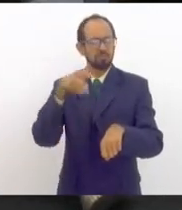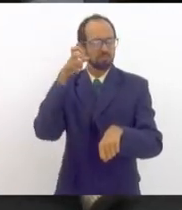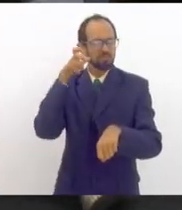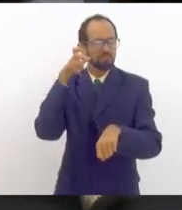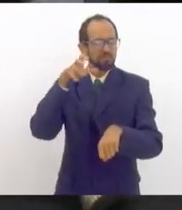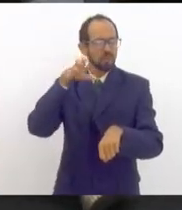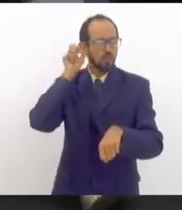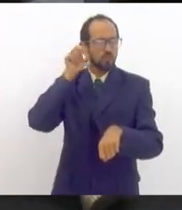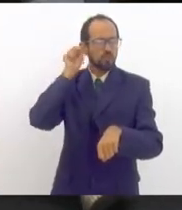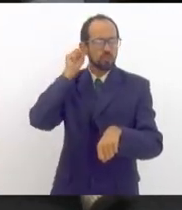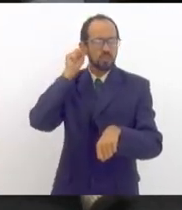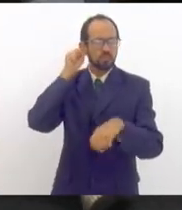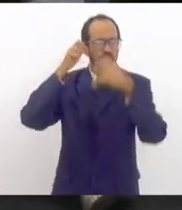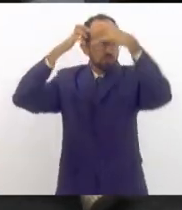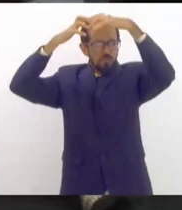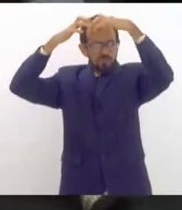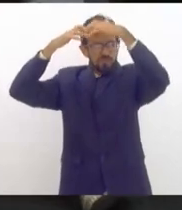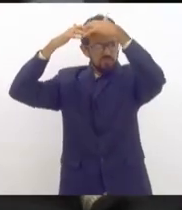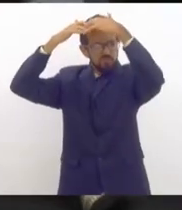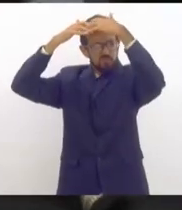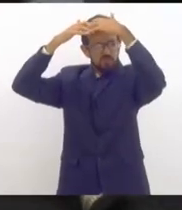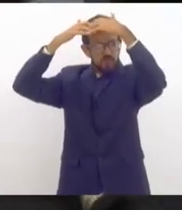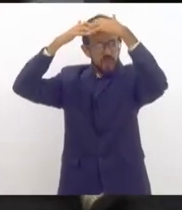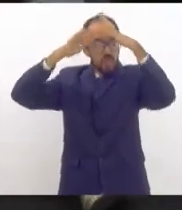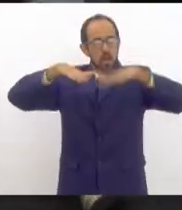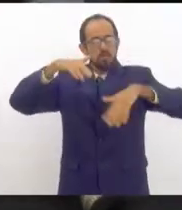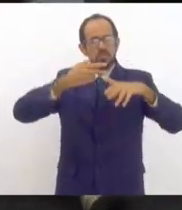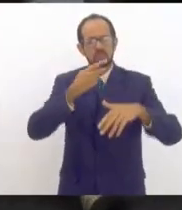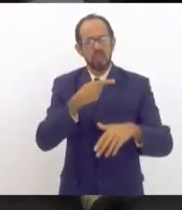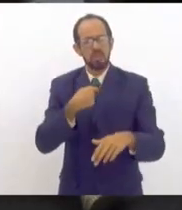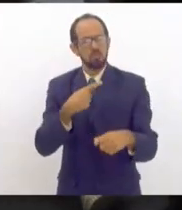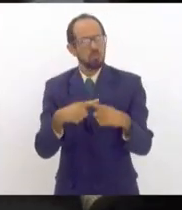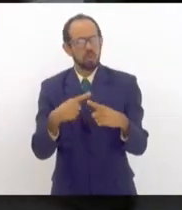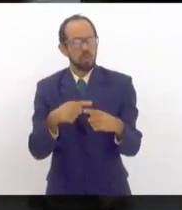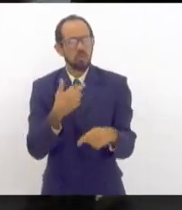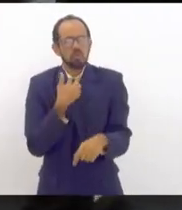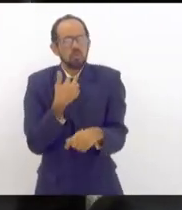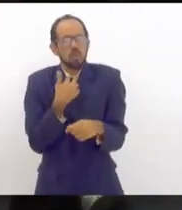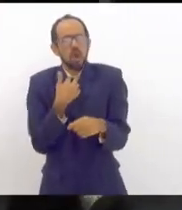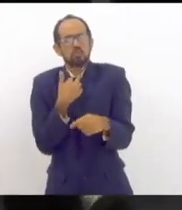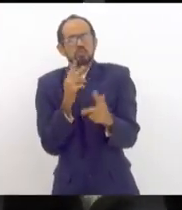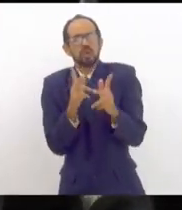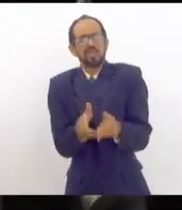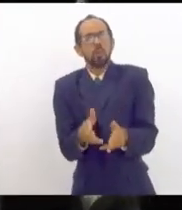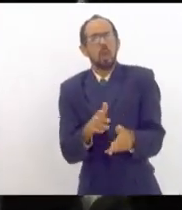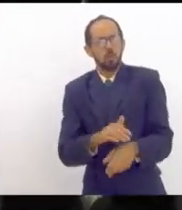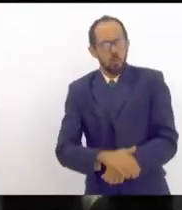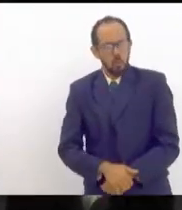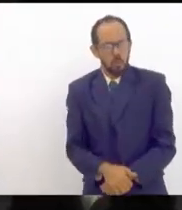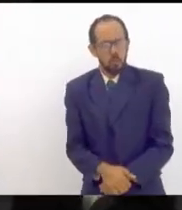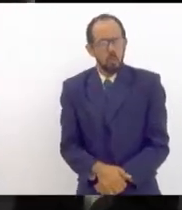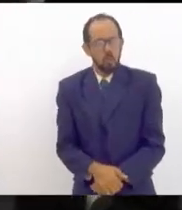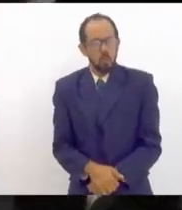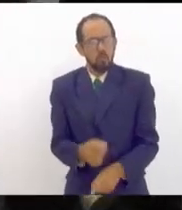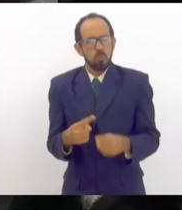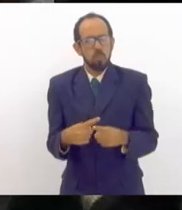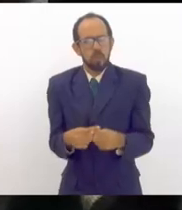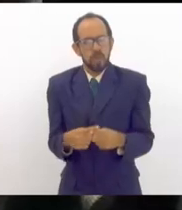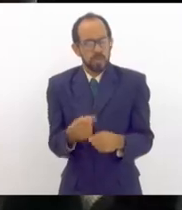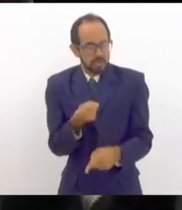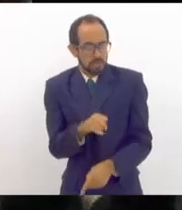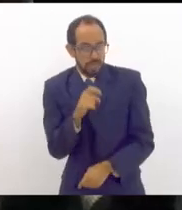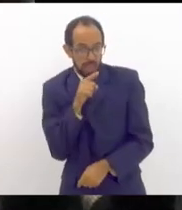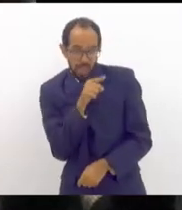processar e talvez dizer por que que eu não posso fazer o mesmo Por que que eu não posso então fazer se ela